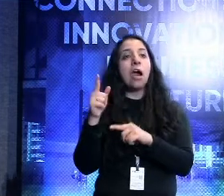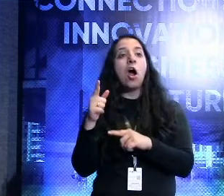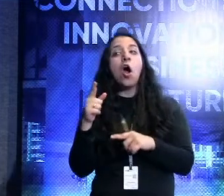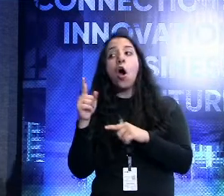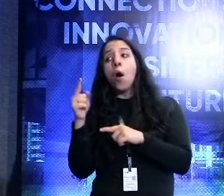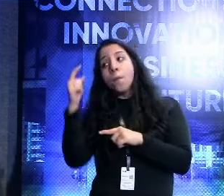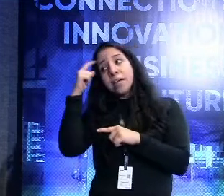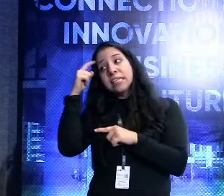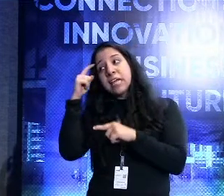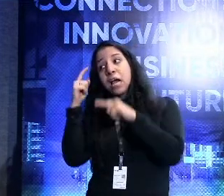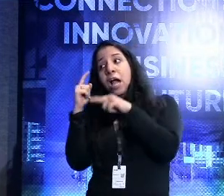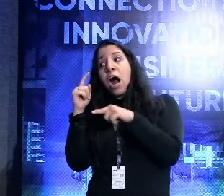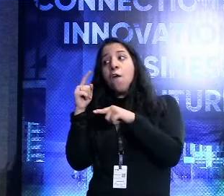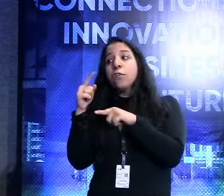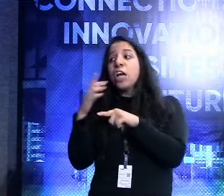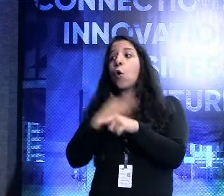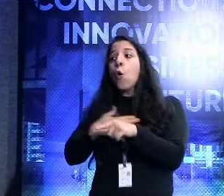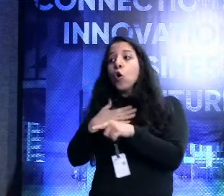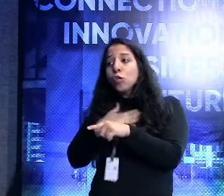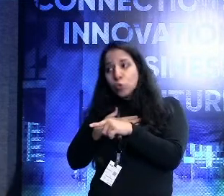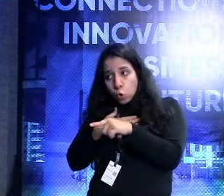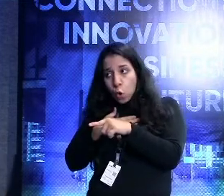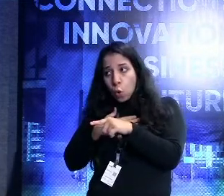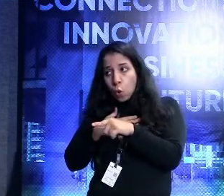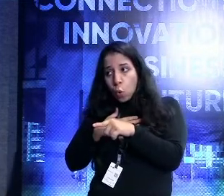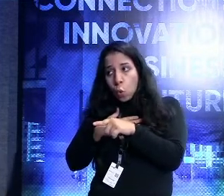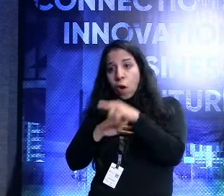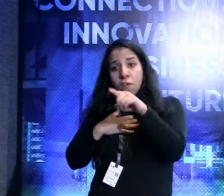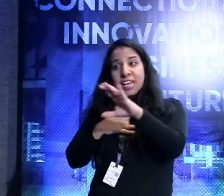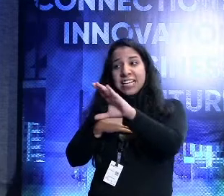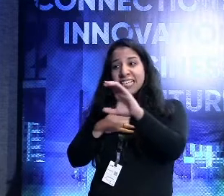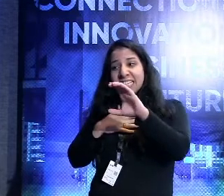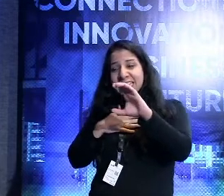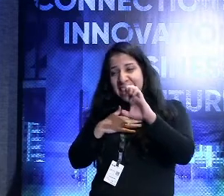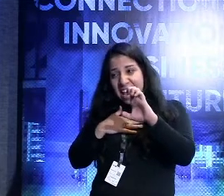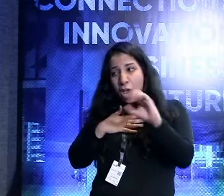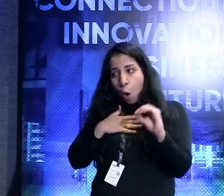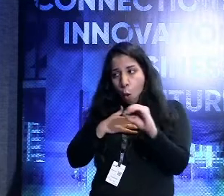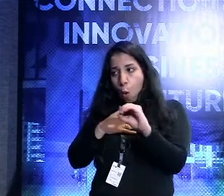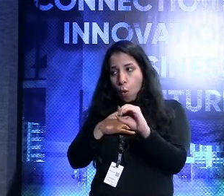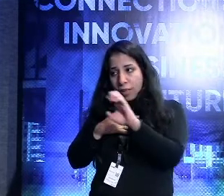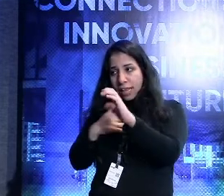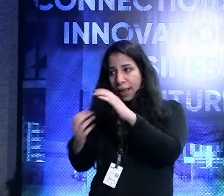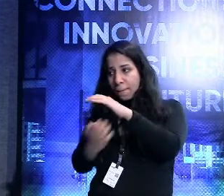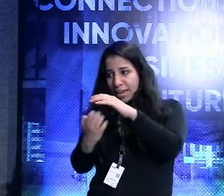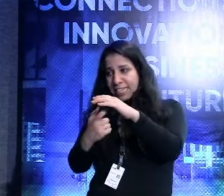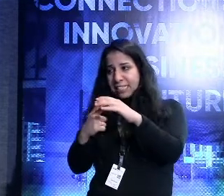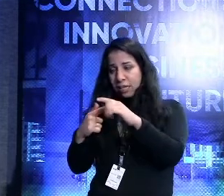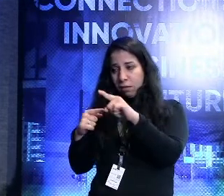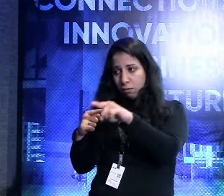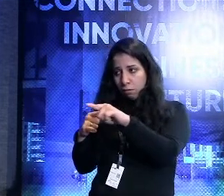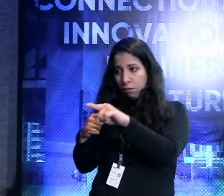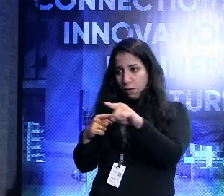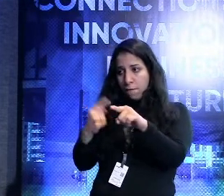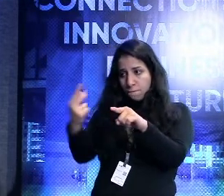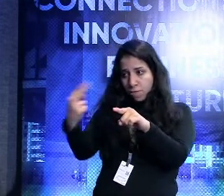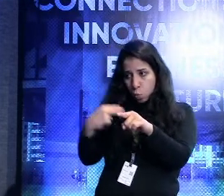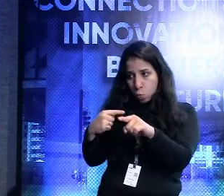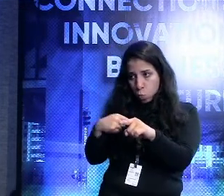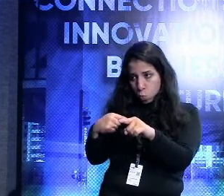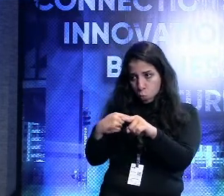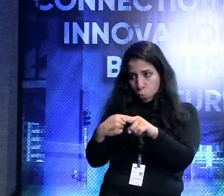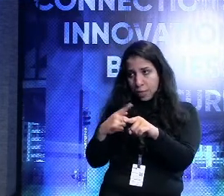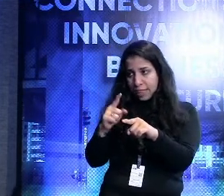sentido, inclusive, para o CEO da empresa ver o que a gente tem em mãos e falar, cara, o que a gente criou durante essa semana, porque ele tem que estar também, né?